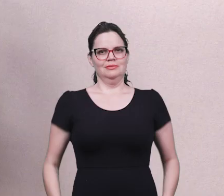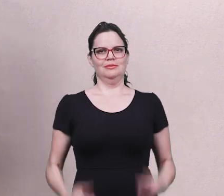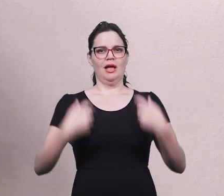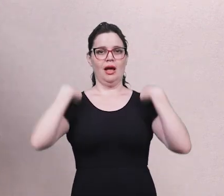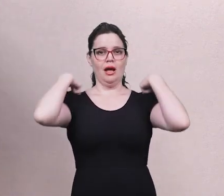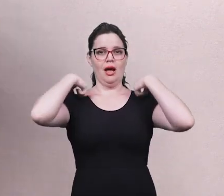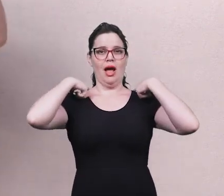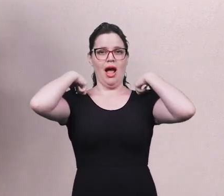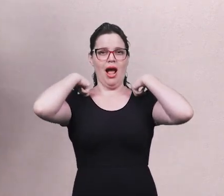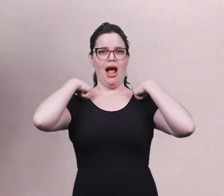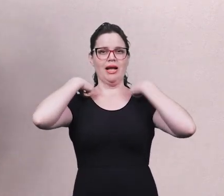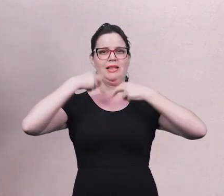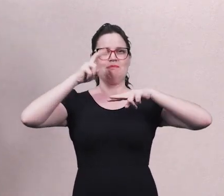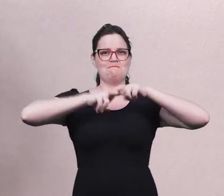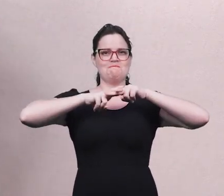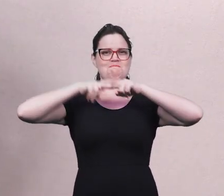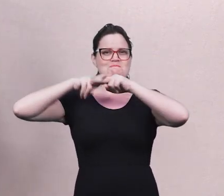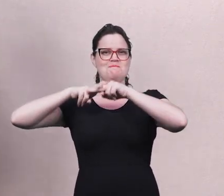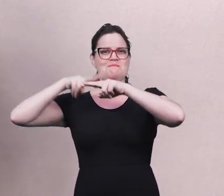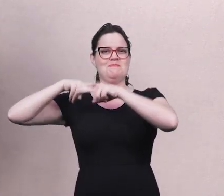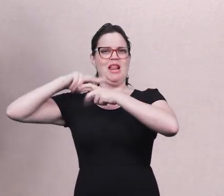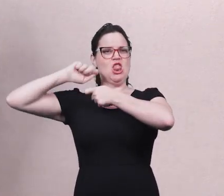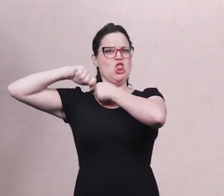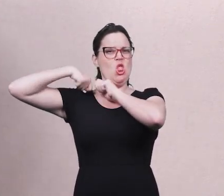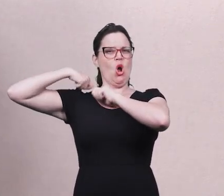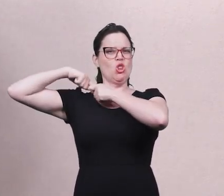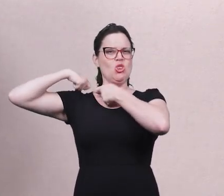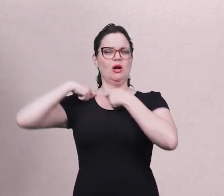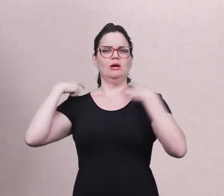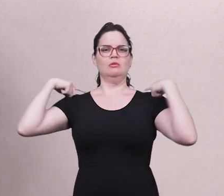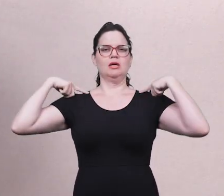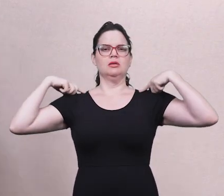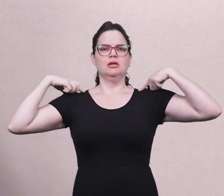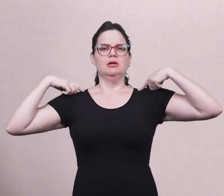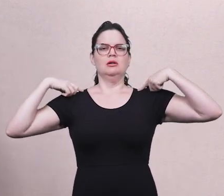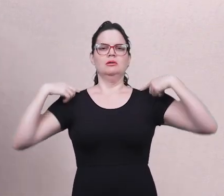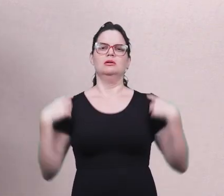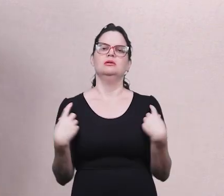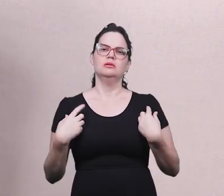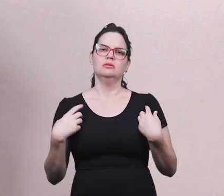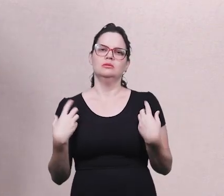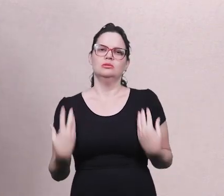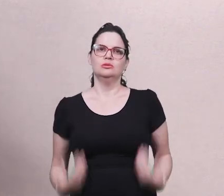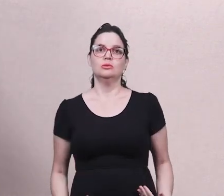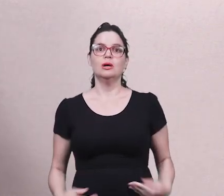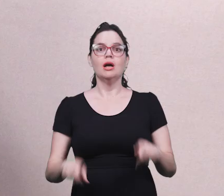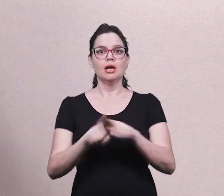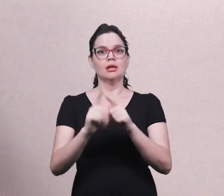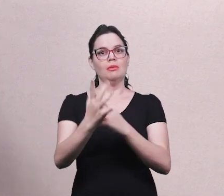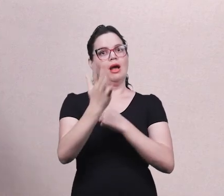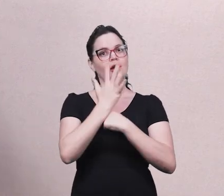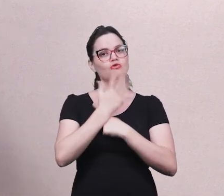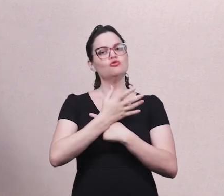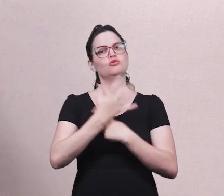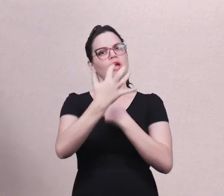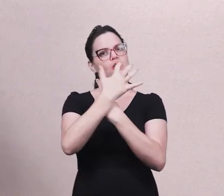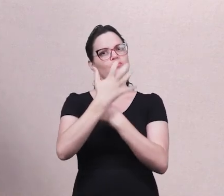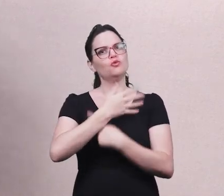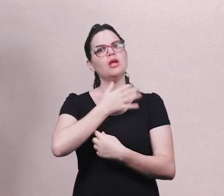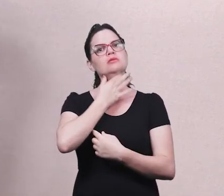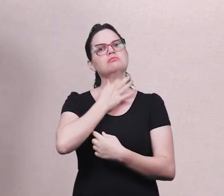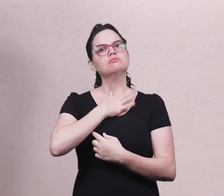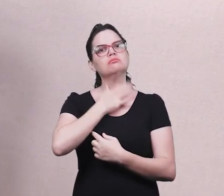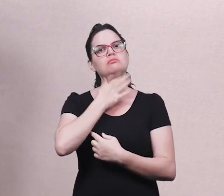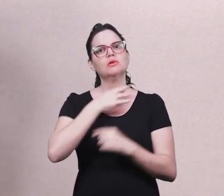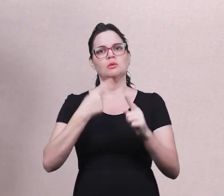eu destravo a musculatura. As tensões da musculatura. E isso interfere na laringe. Então,